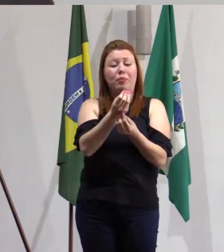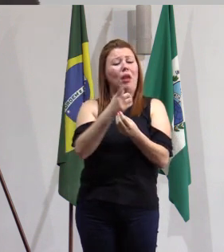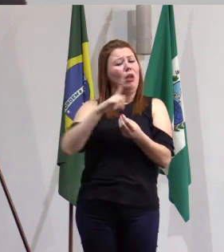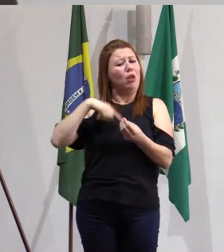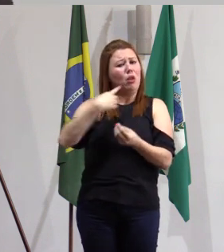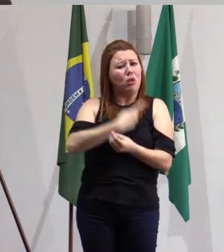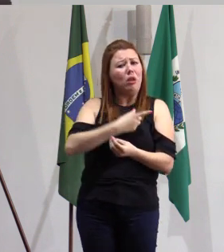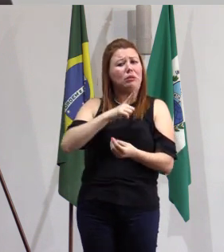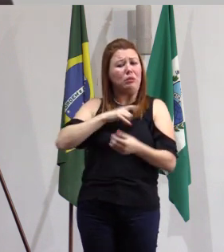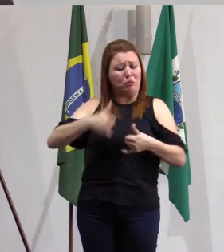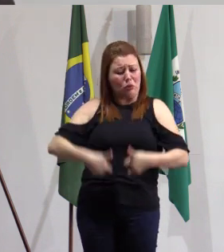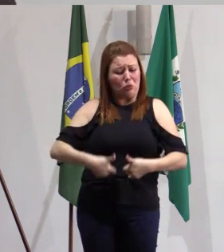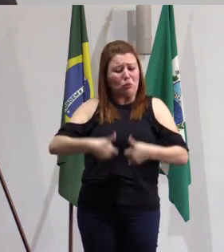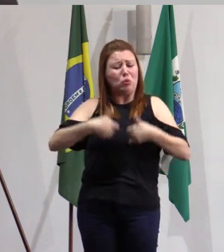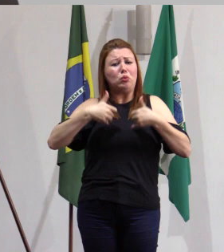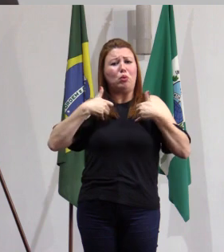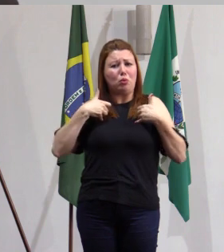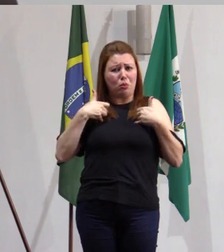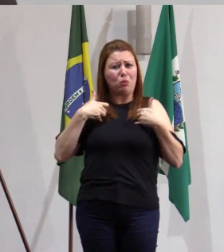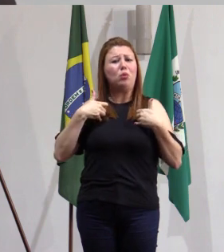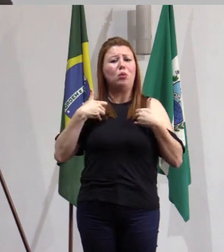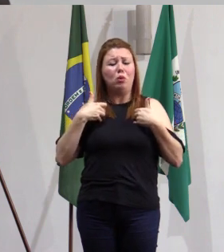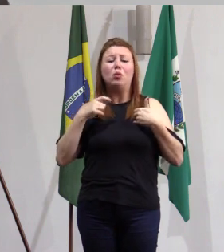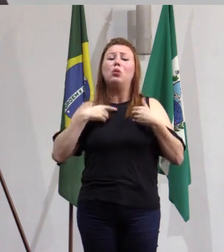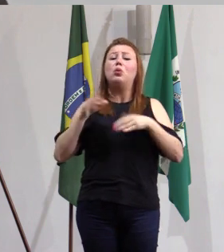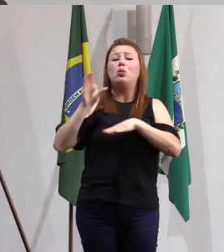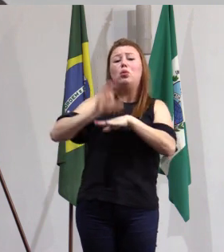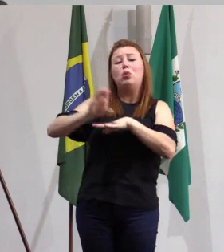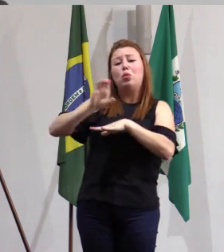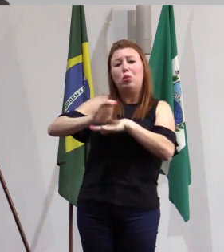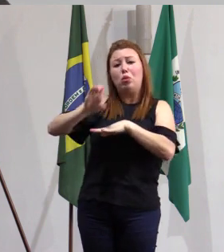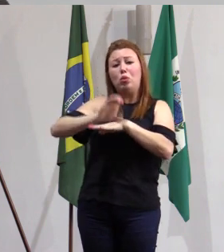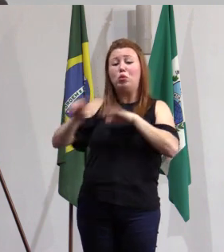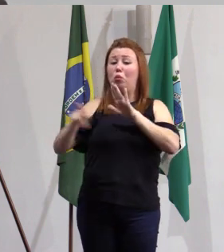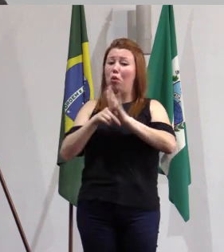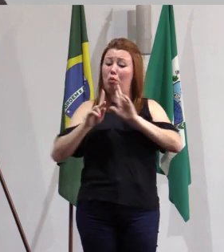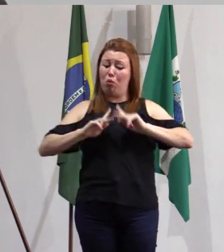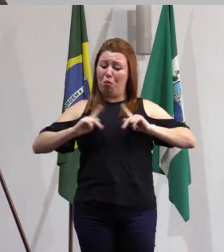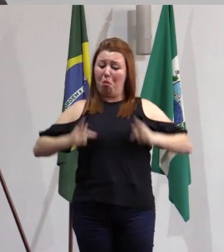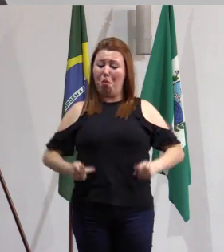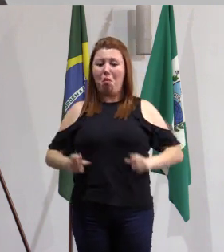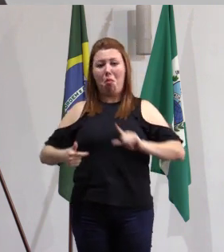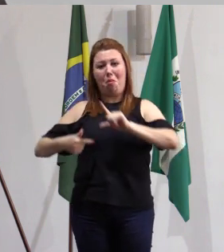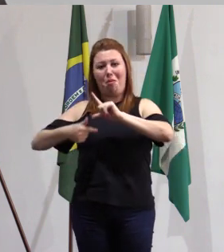Temos orgulho dos cursos que compõem as nossas humanidades.